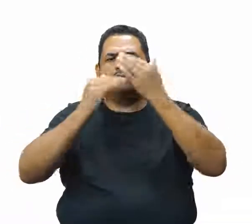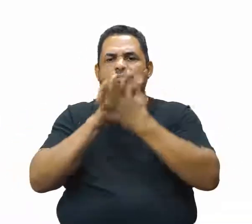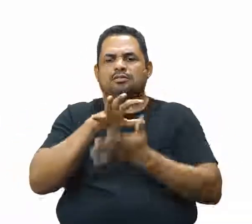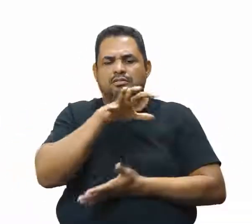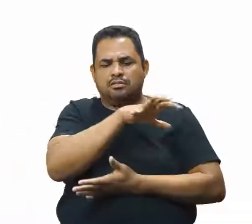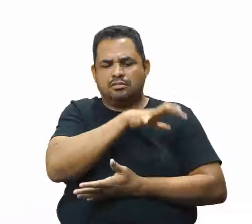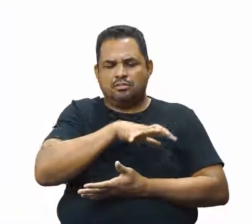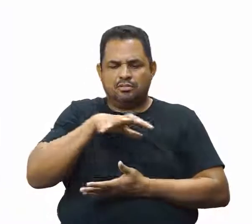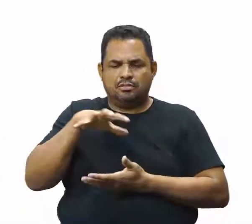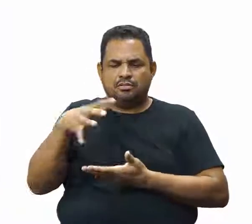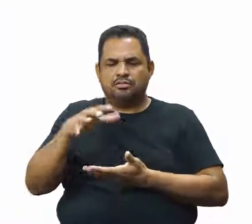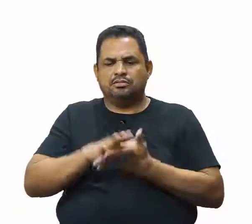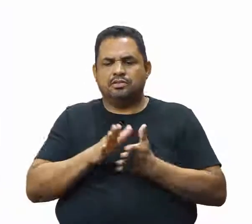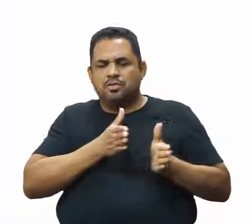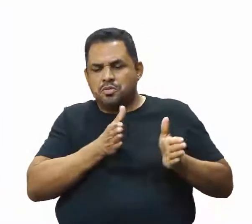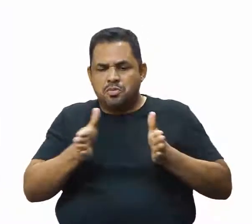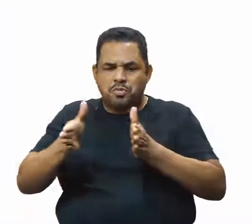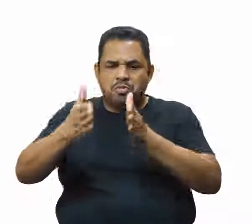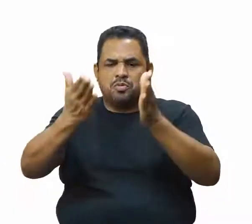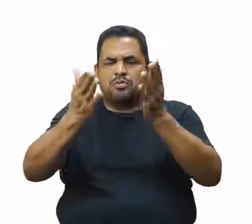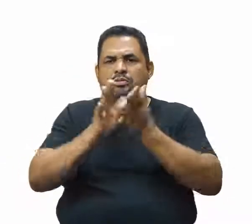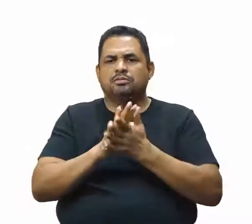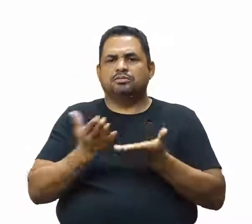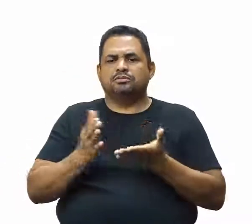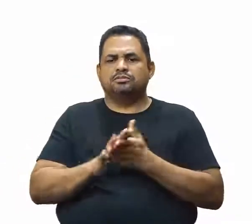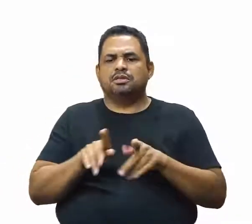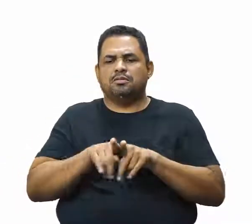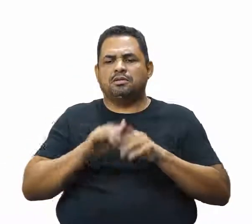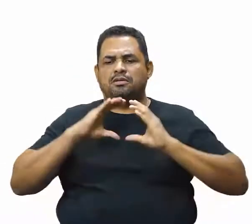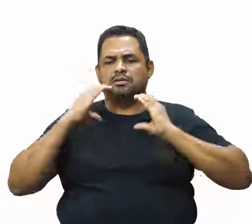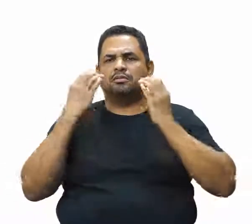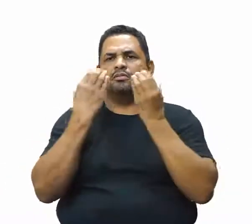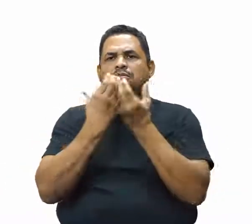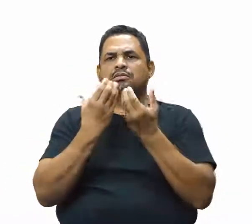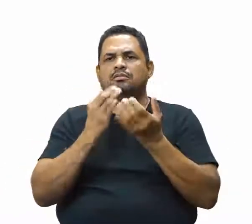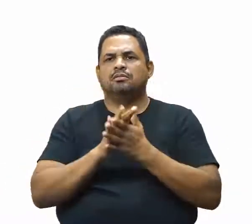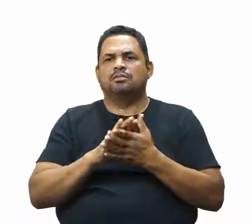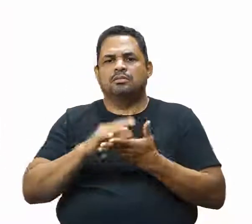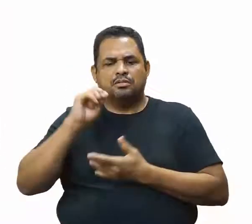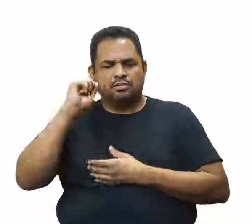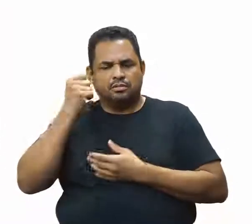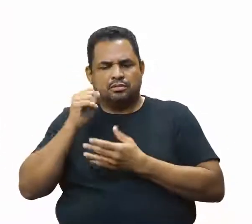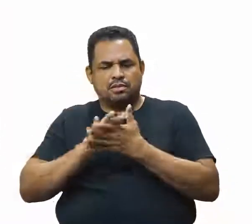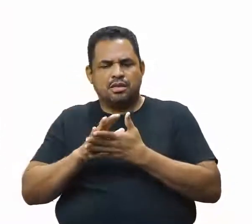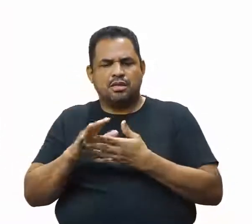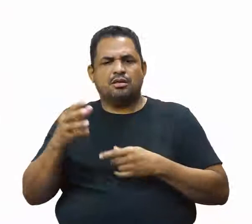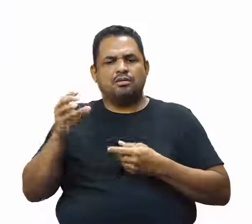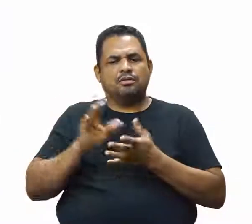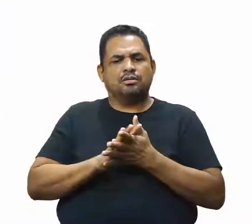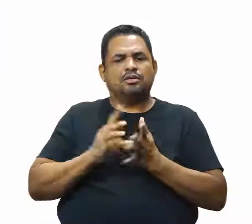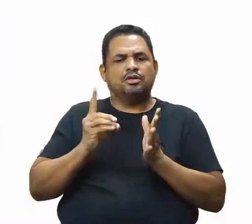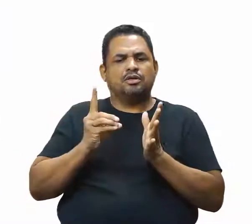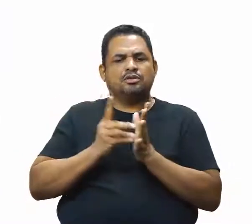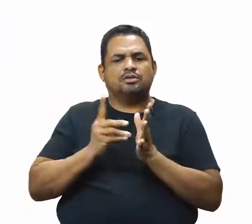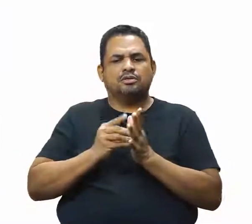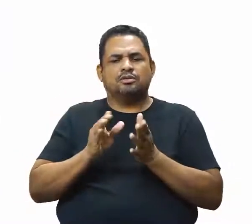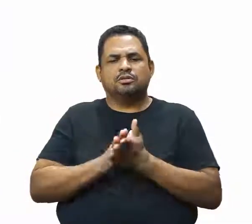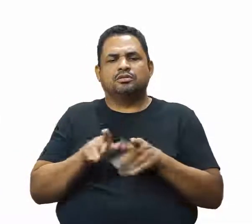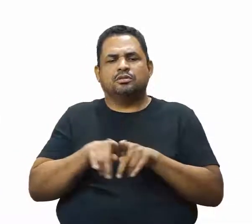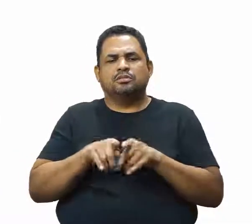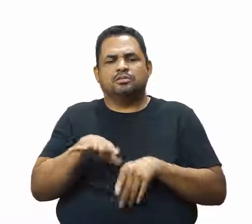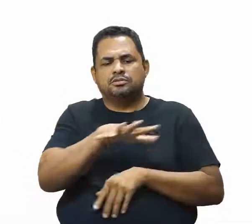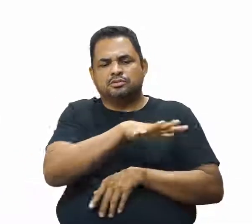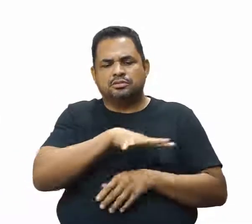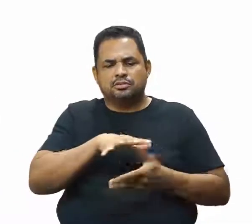regiões ribeirinhas, desenvolvimento para as comunidades também quilombolas, indígenas e os setores de